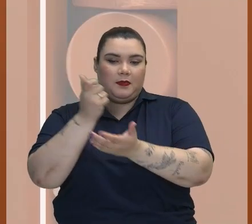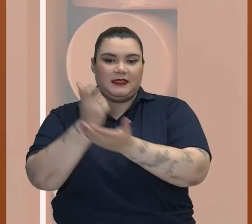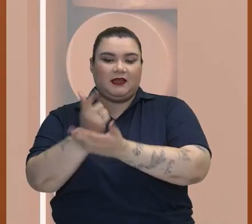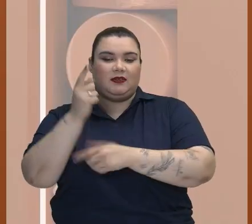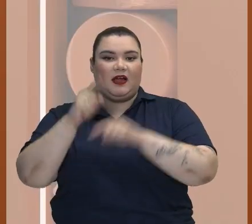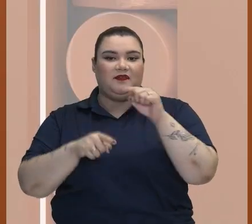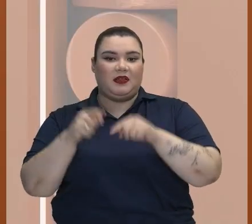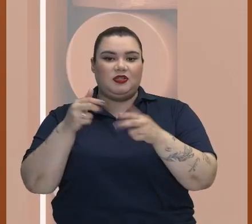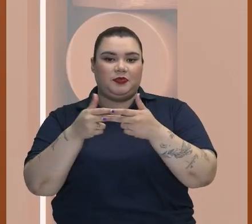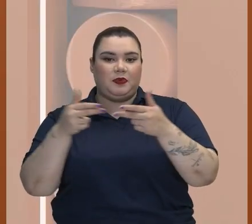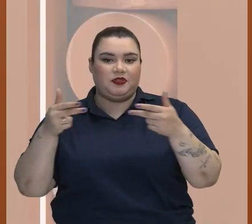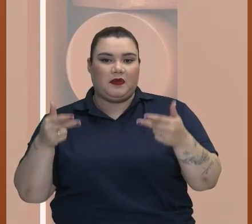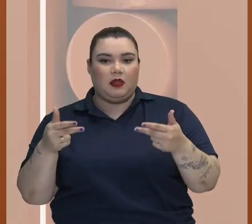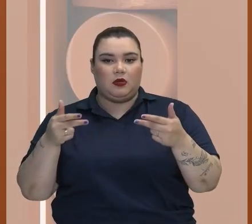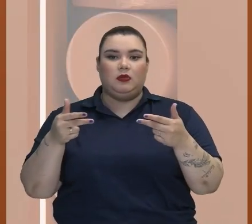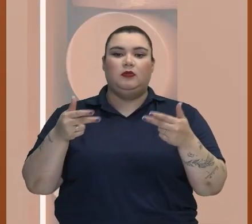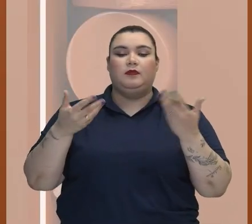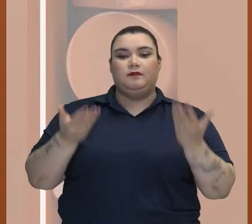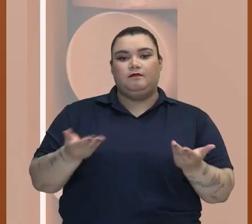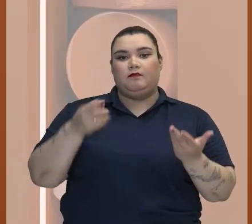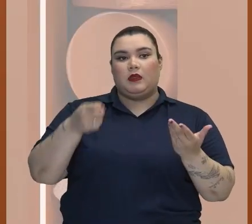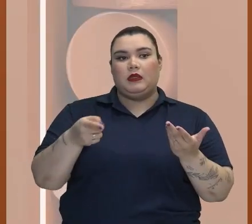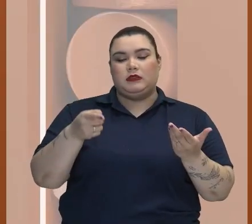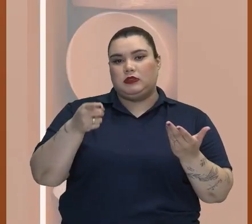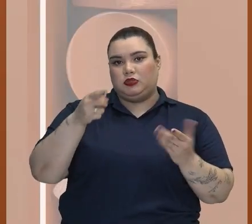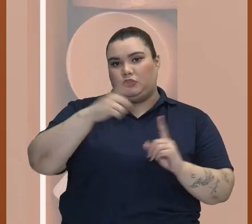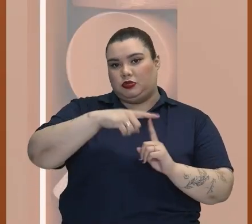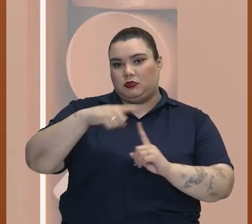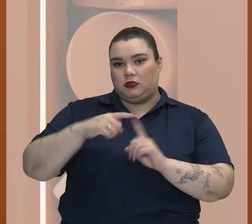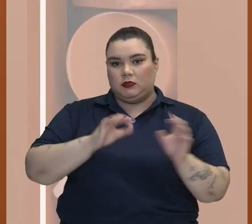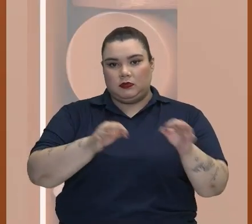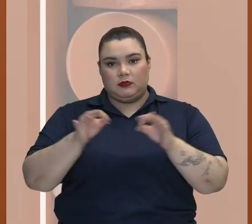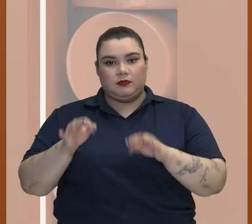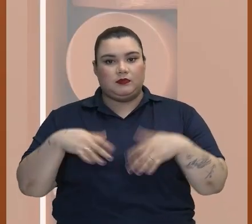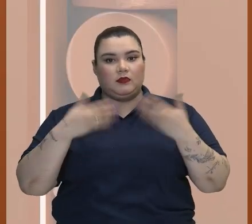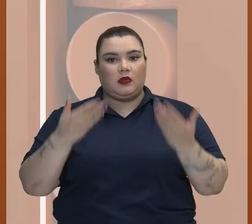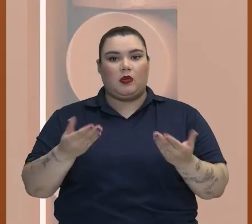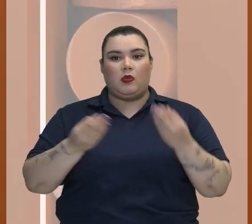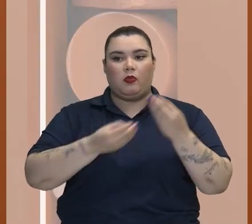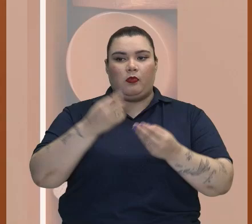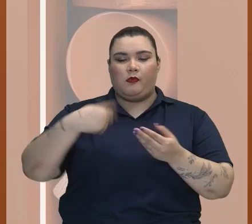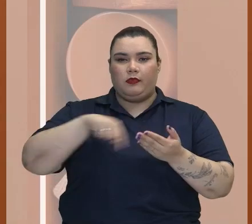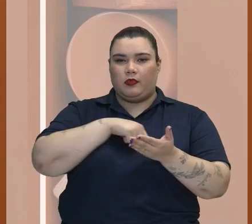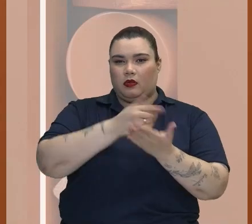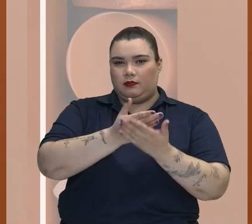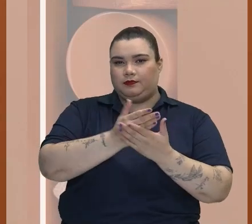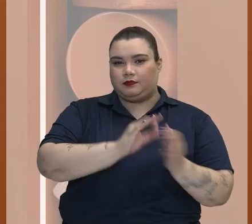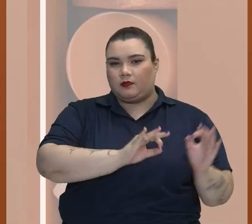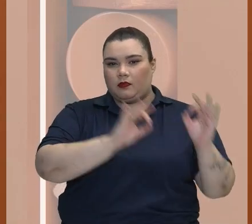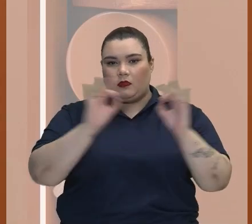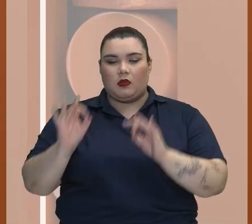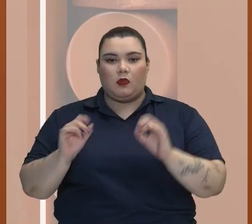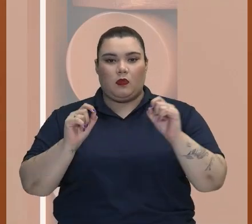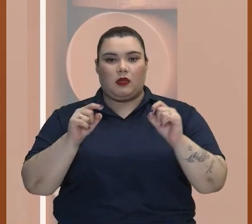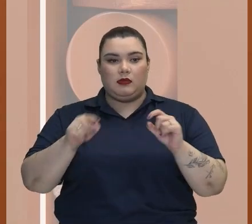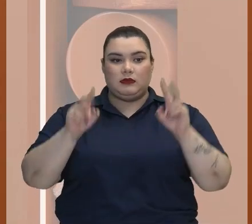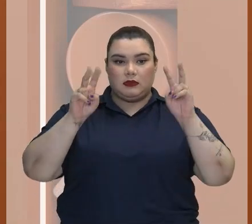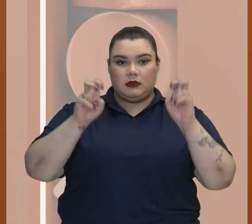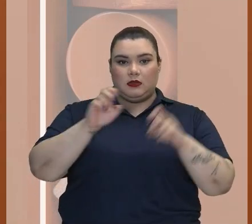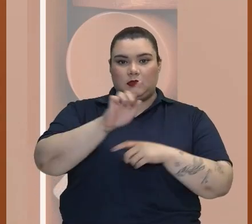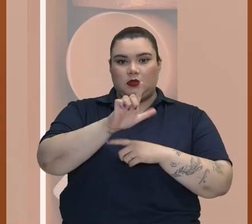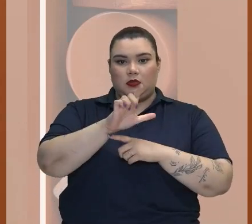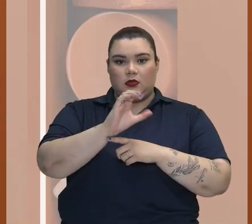sendo excluído desse processo de globalização. Então, a gente vai verificar ao longo de nossa aula que a globalização, ao